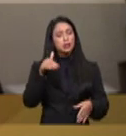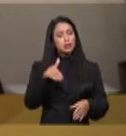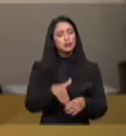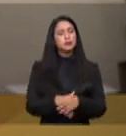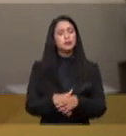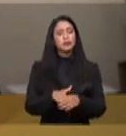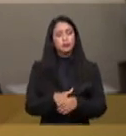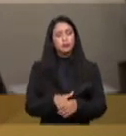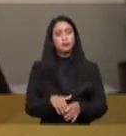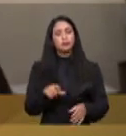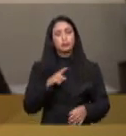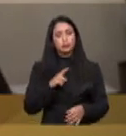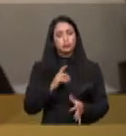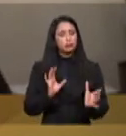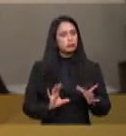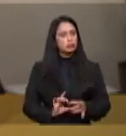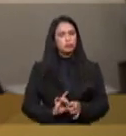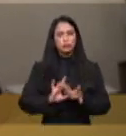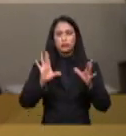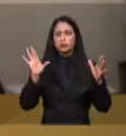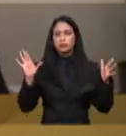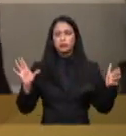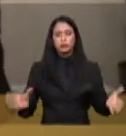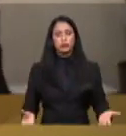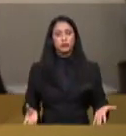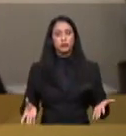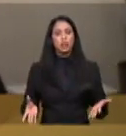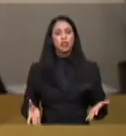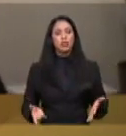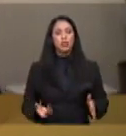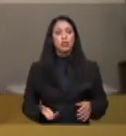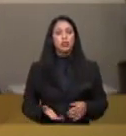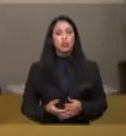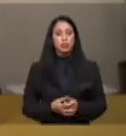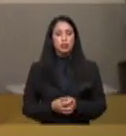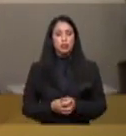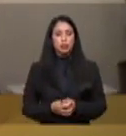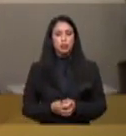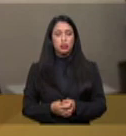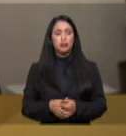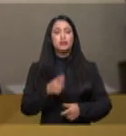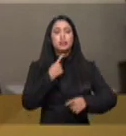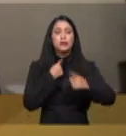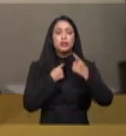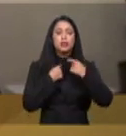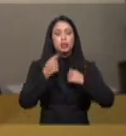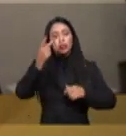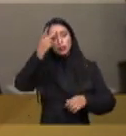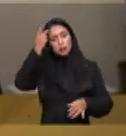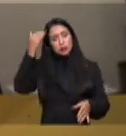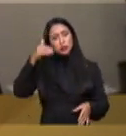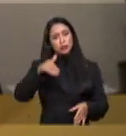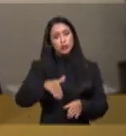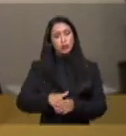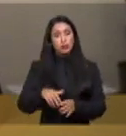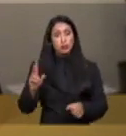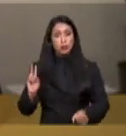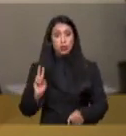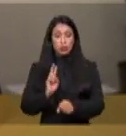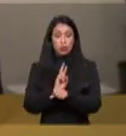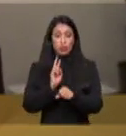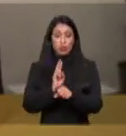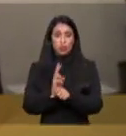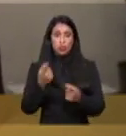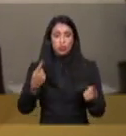de modo a garantir o livre convencimento e a livre manifestação da vontade dos eleitores,